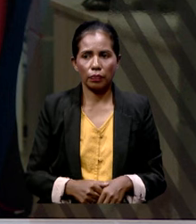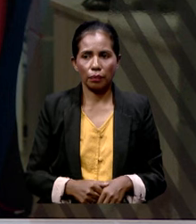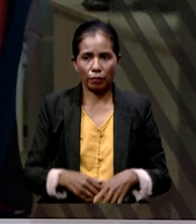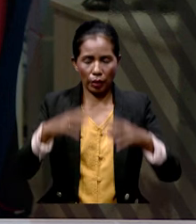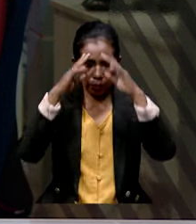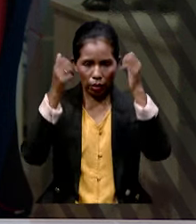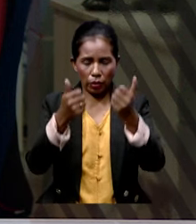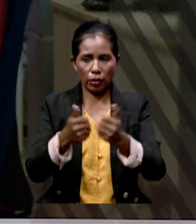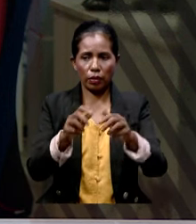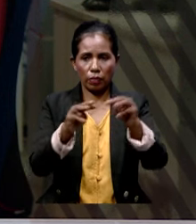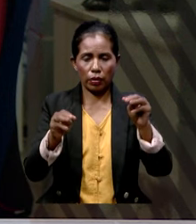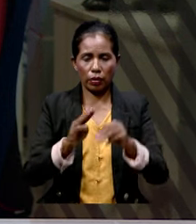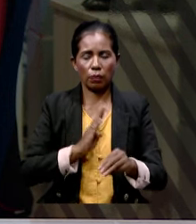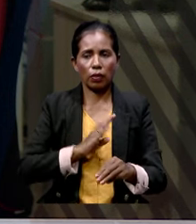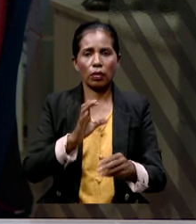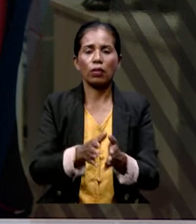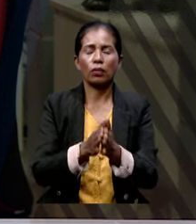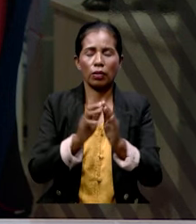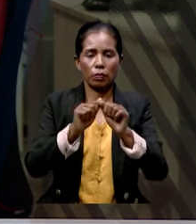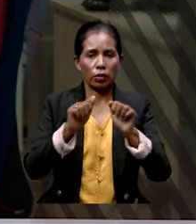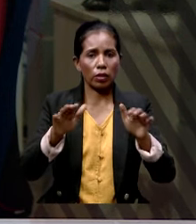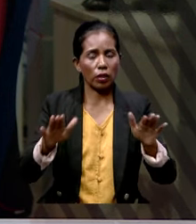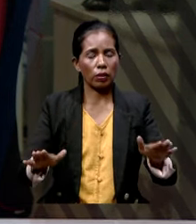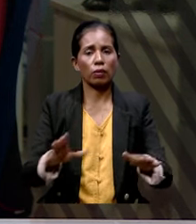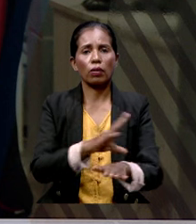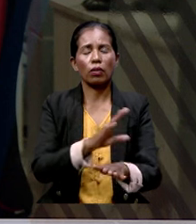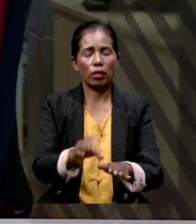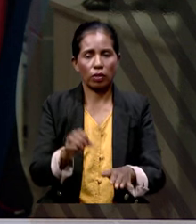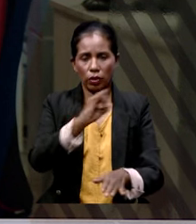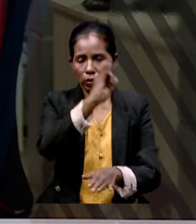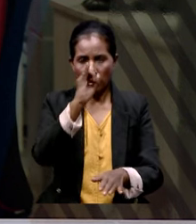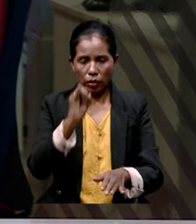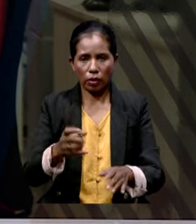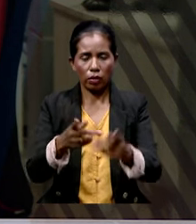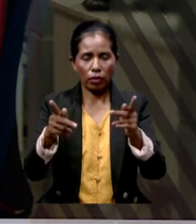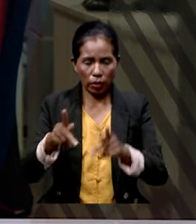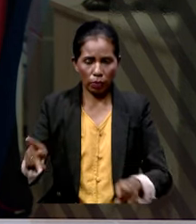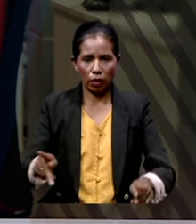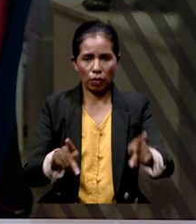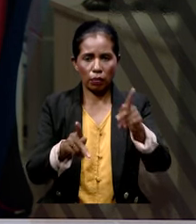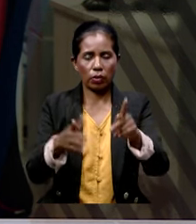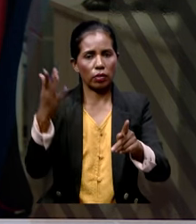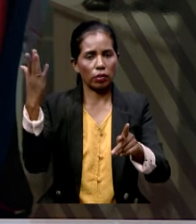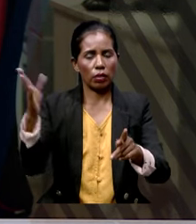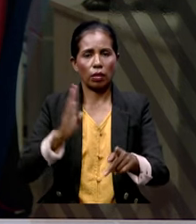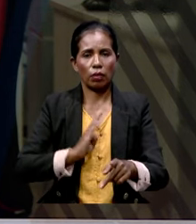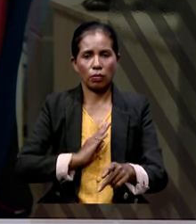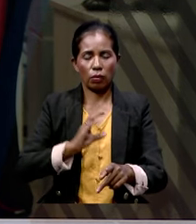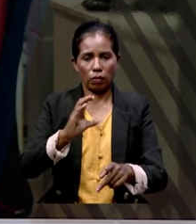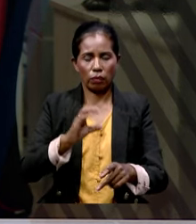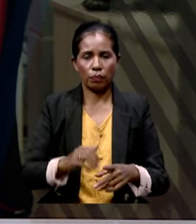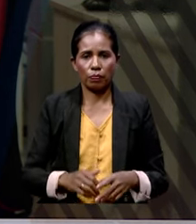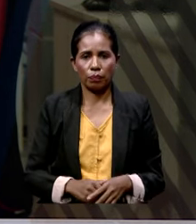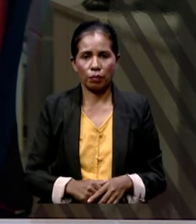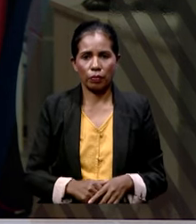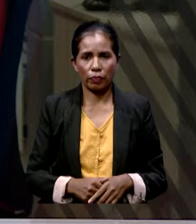Presidente do município Bocau, o seu administrador no diretor Sira, atu identifica espaço público Sira Iha Bocau.